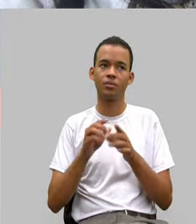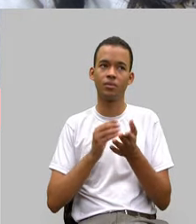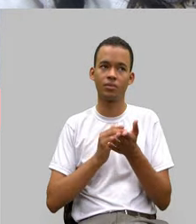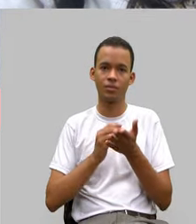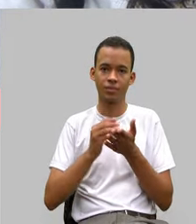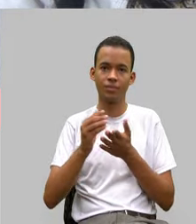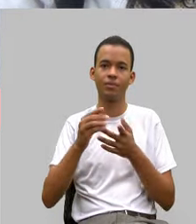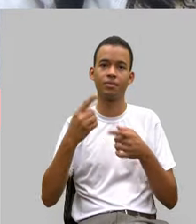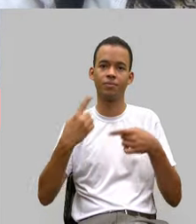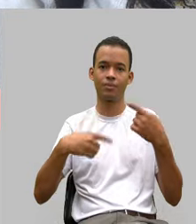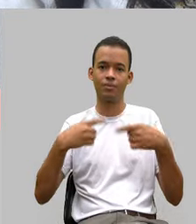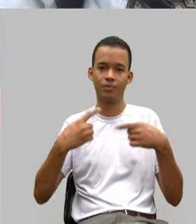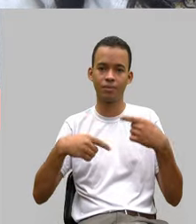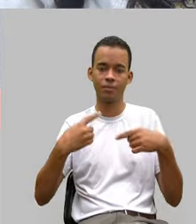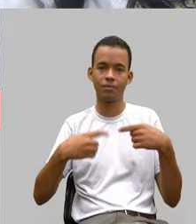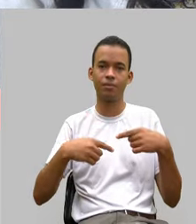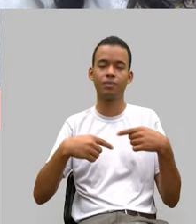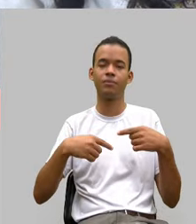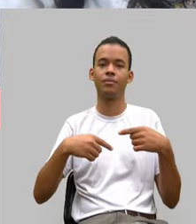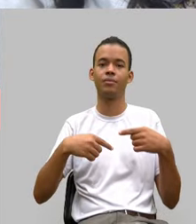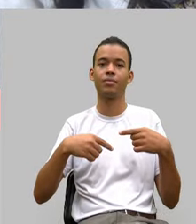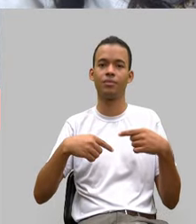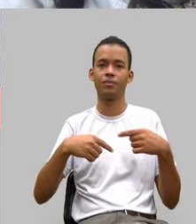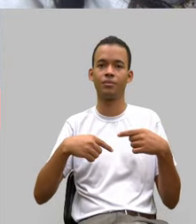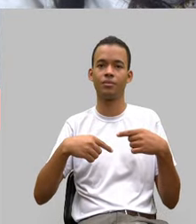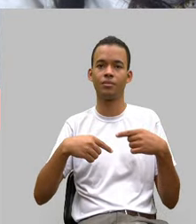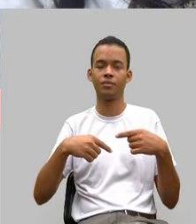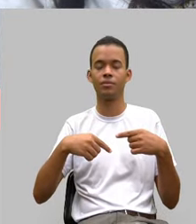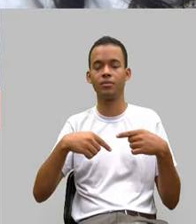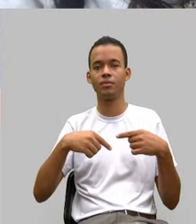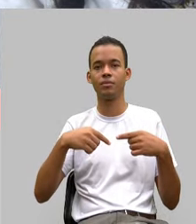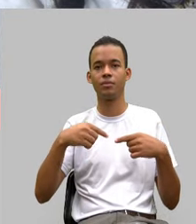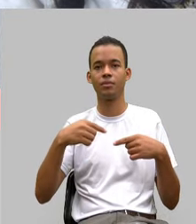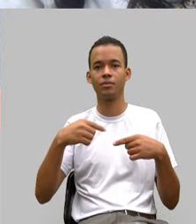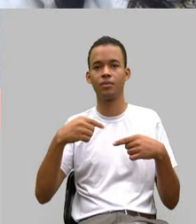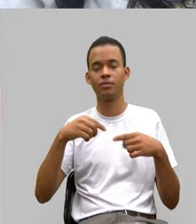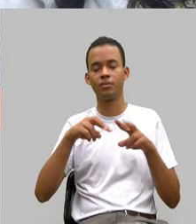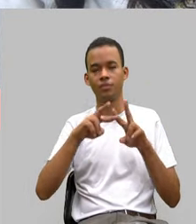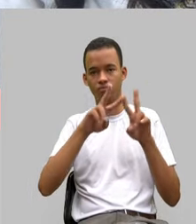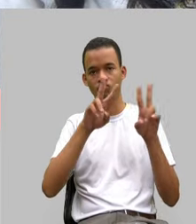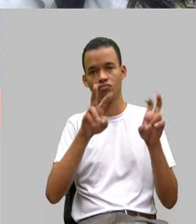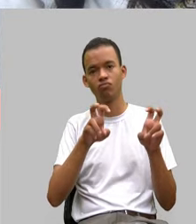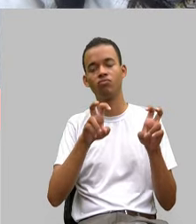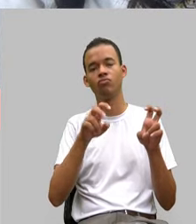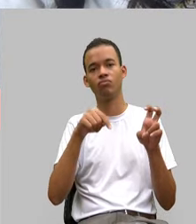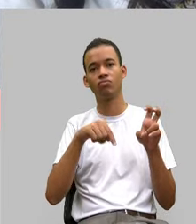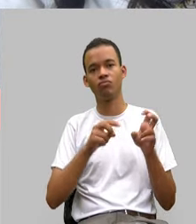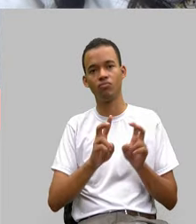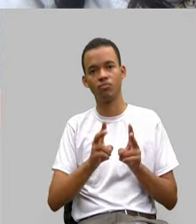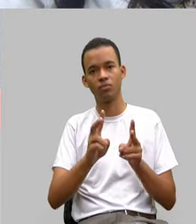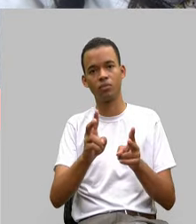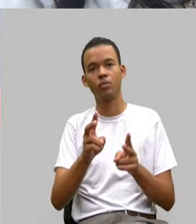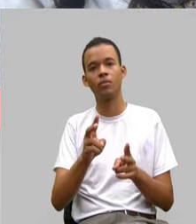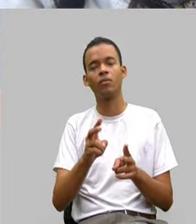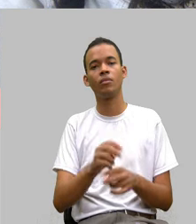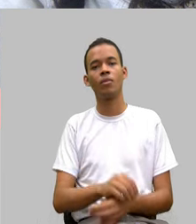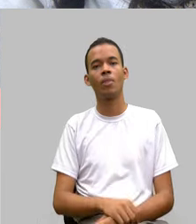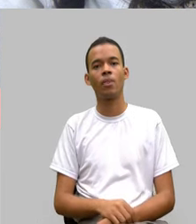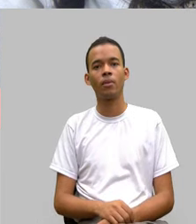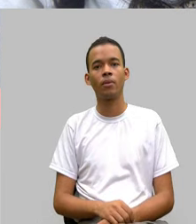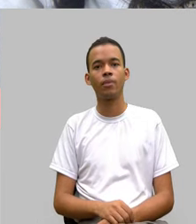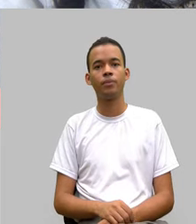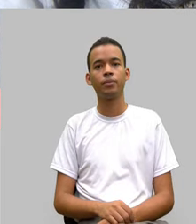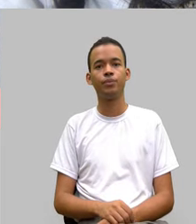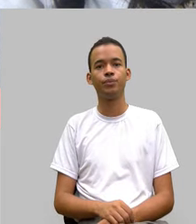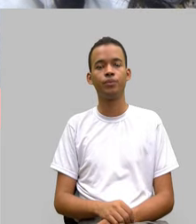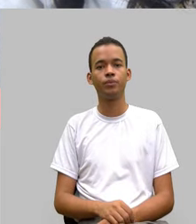Nossa numa conversa minha com a deputada Beatriz teira que também tratava desse assunto n um encontro meu com